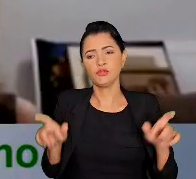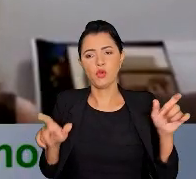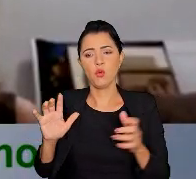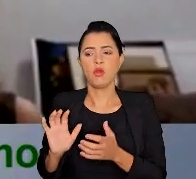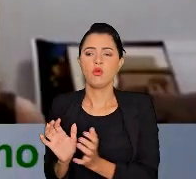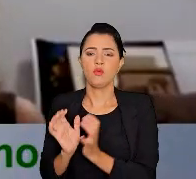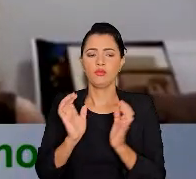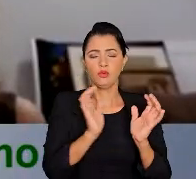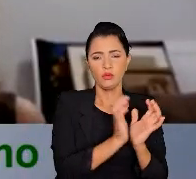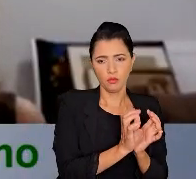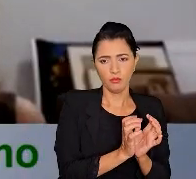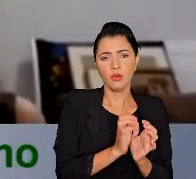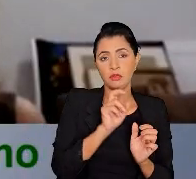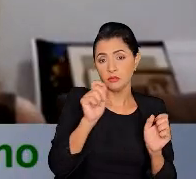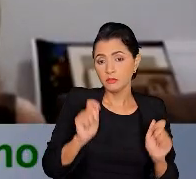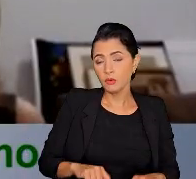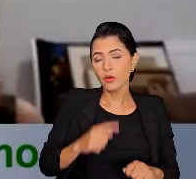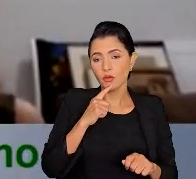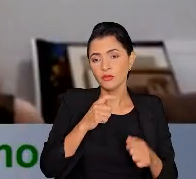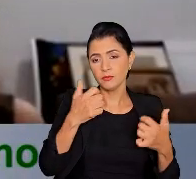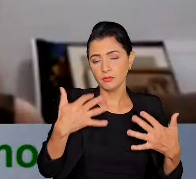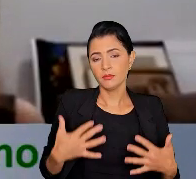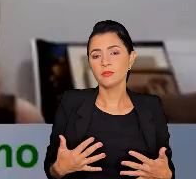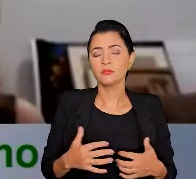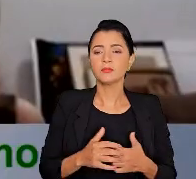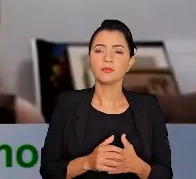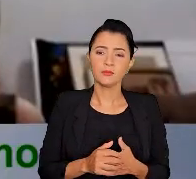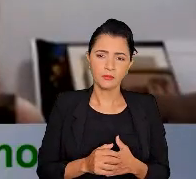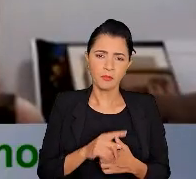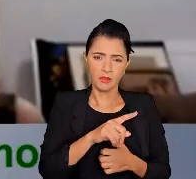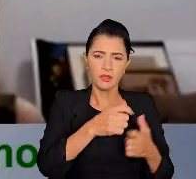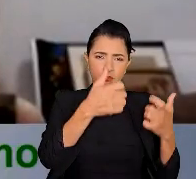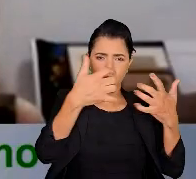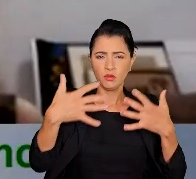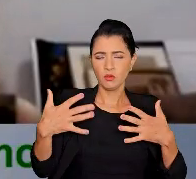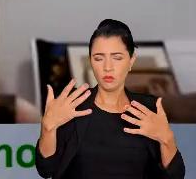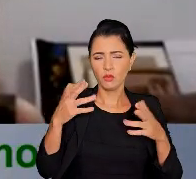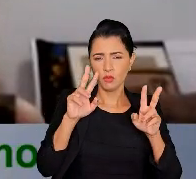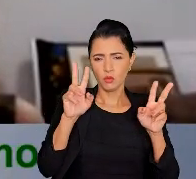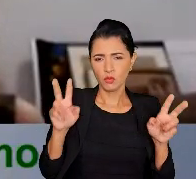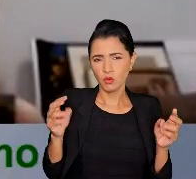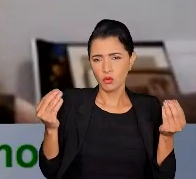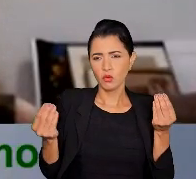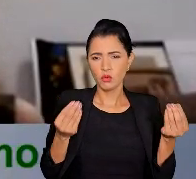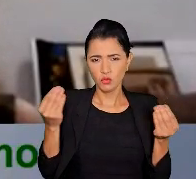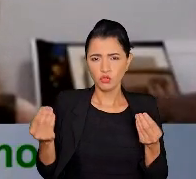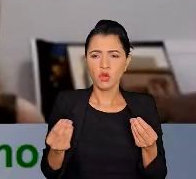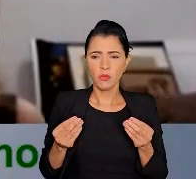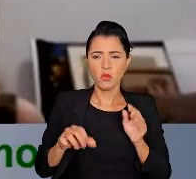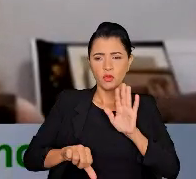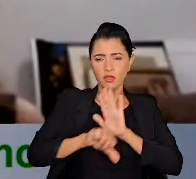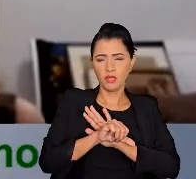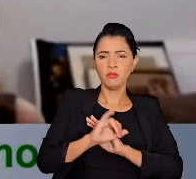E, se me permite, doutora Diana, a senhora comentou a questão do crime de injúria racial.